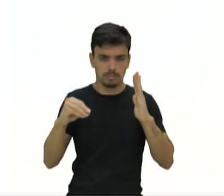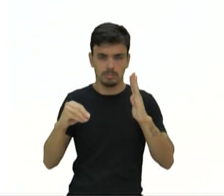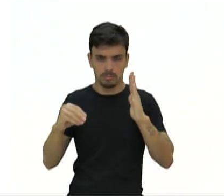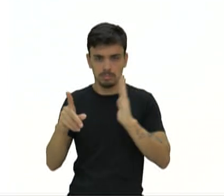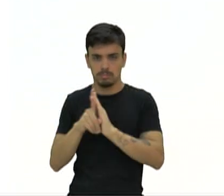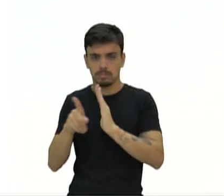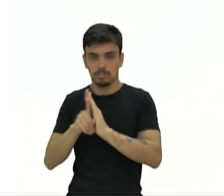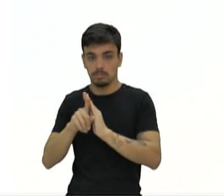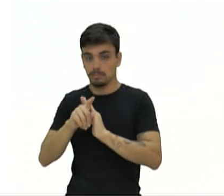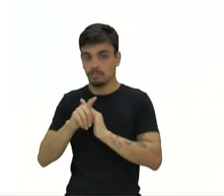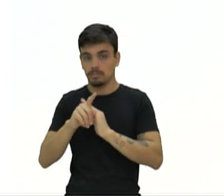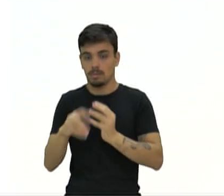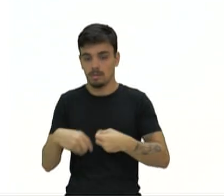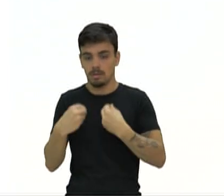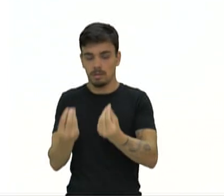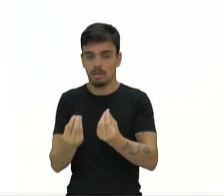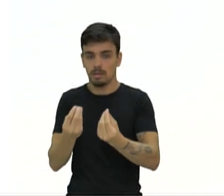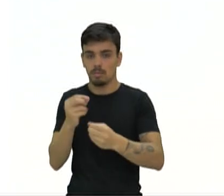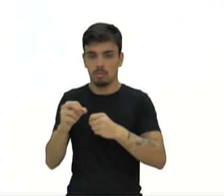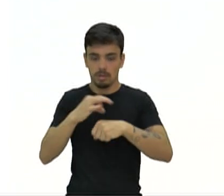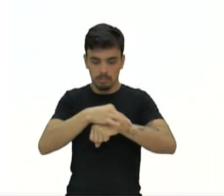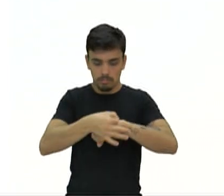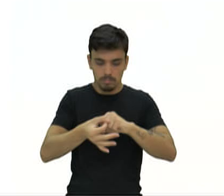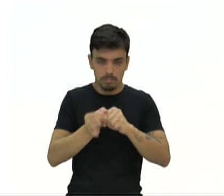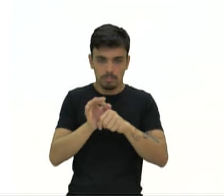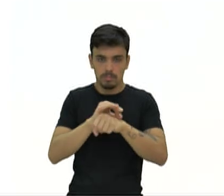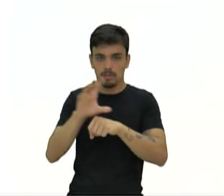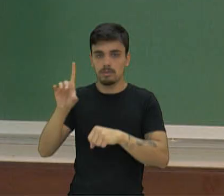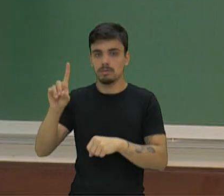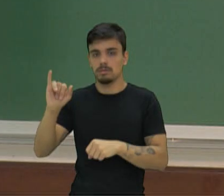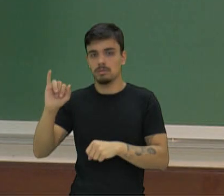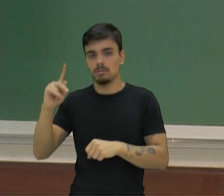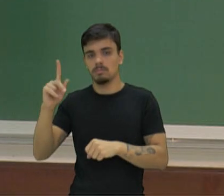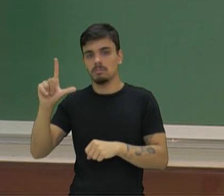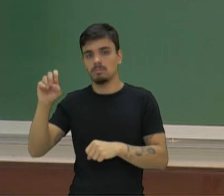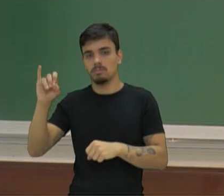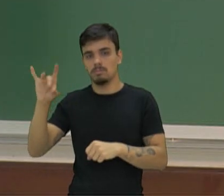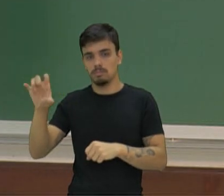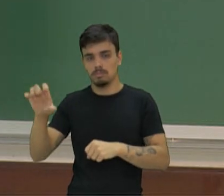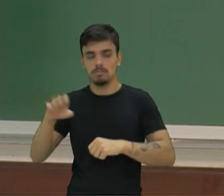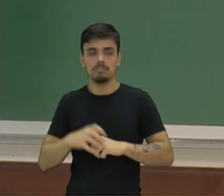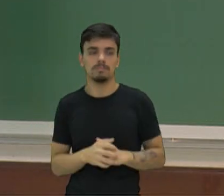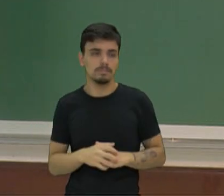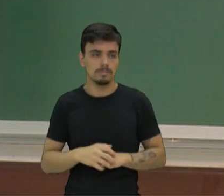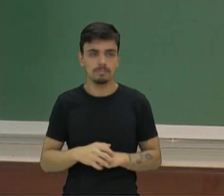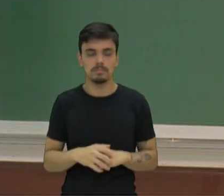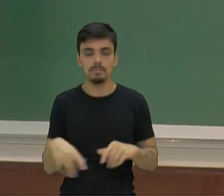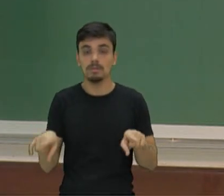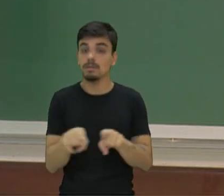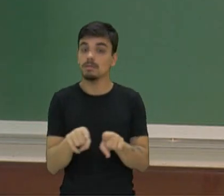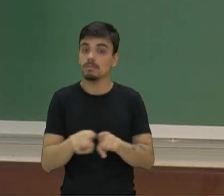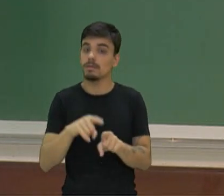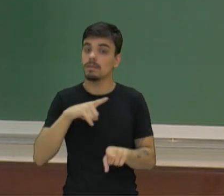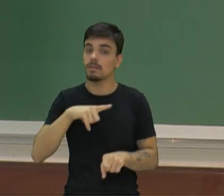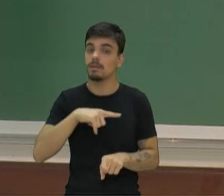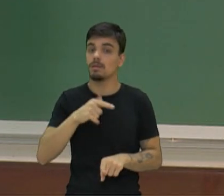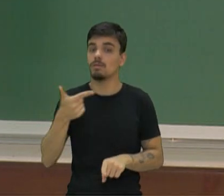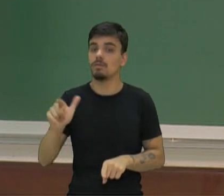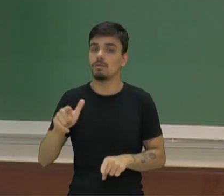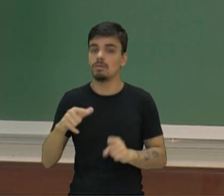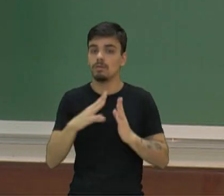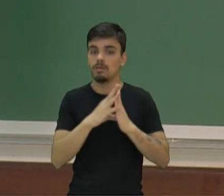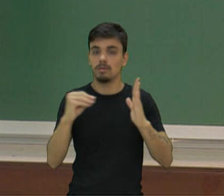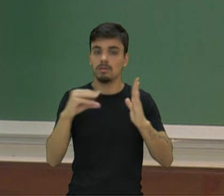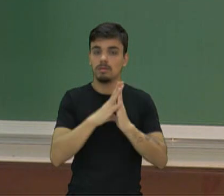da ovelha que doou a célula diploide, certo? Mas também existe a chamada